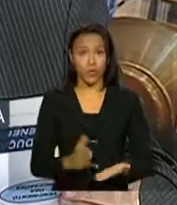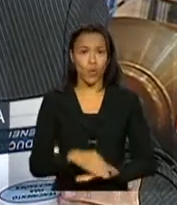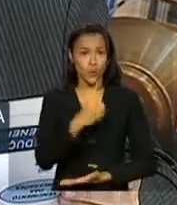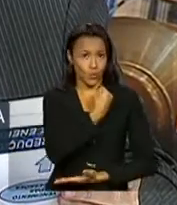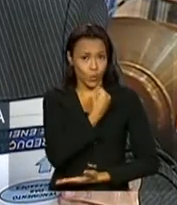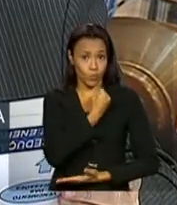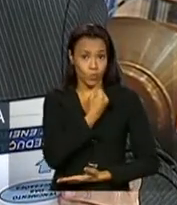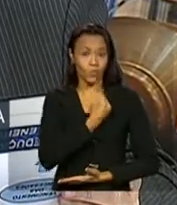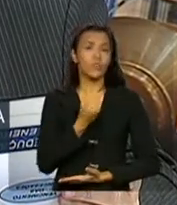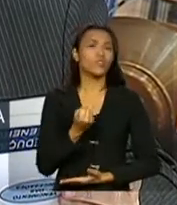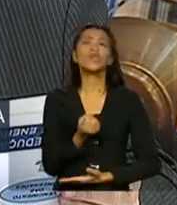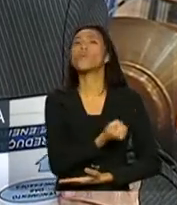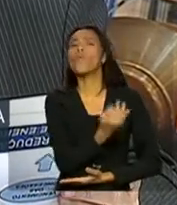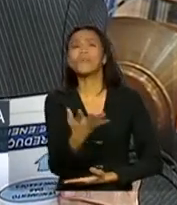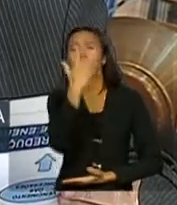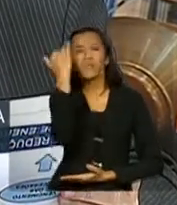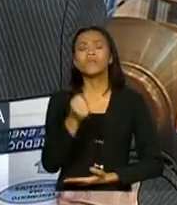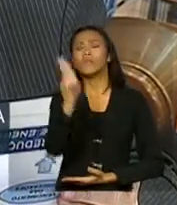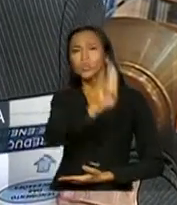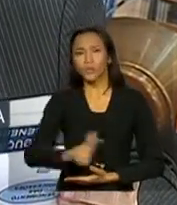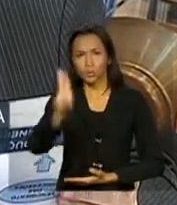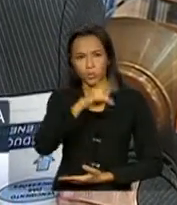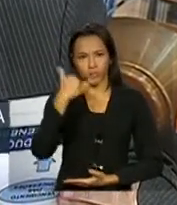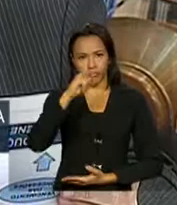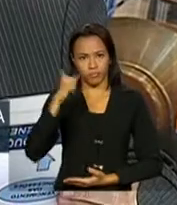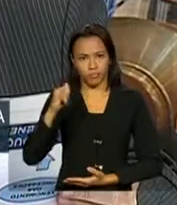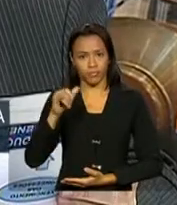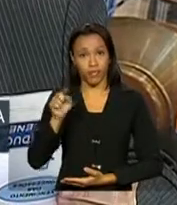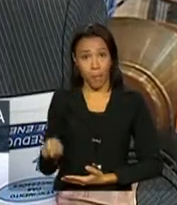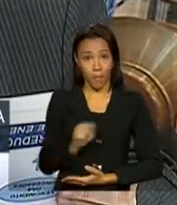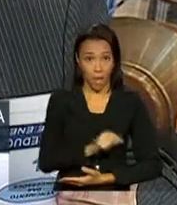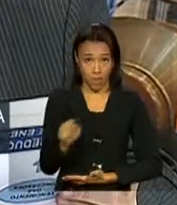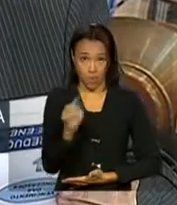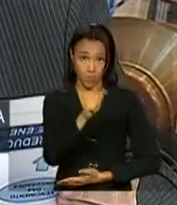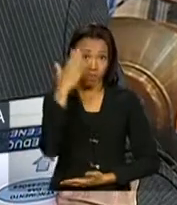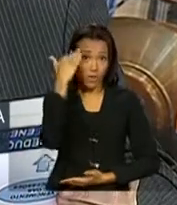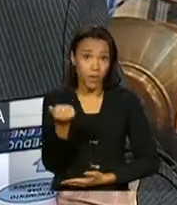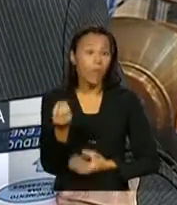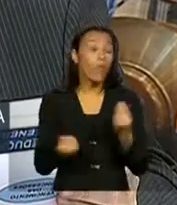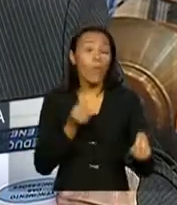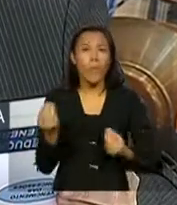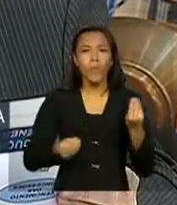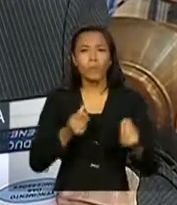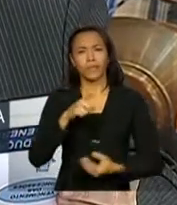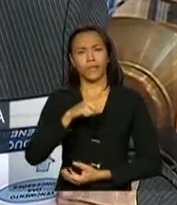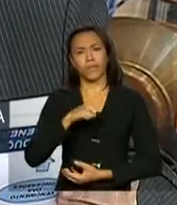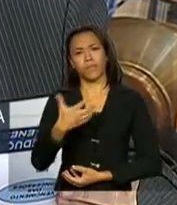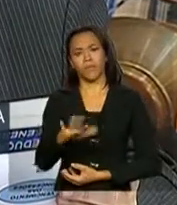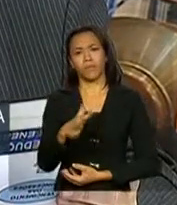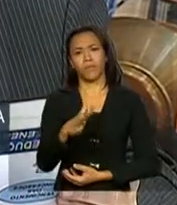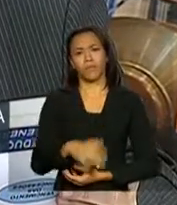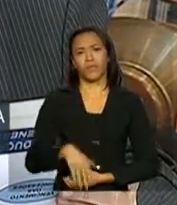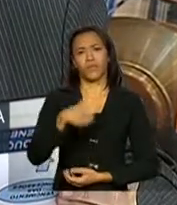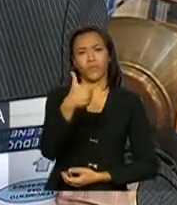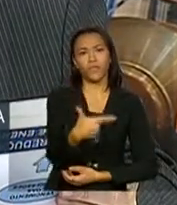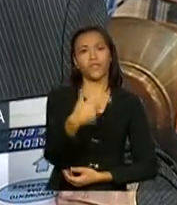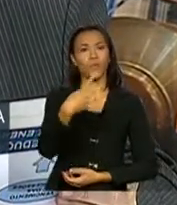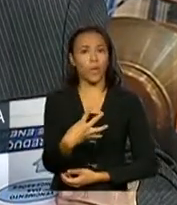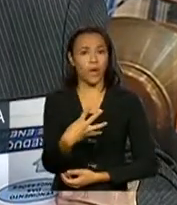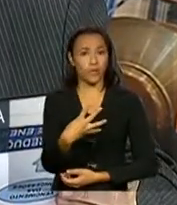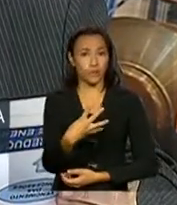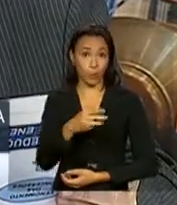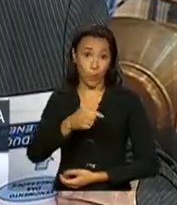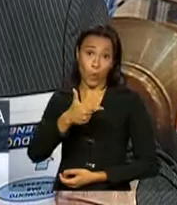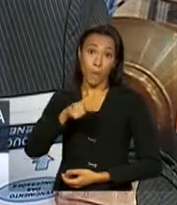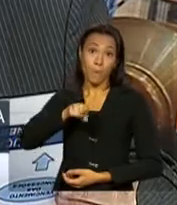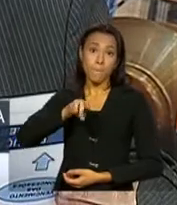de consumidores do Brasil, em pontos de consumo, nós teremos em torno de